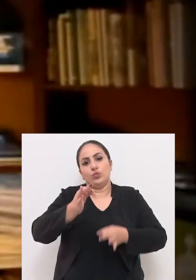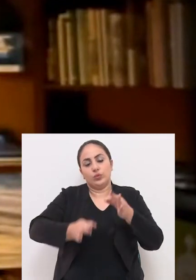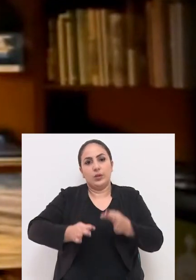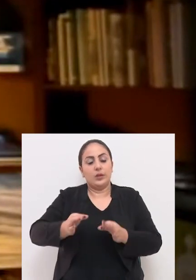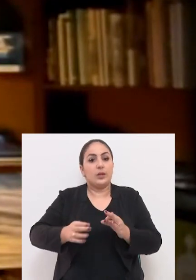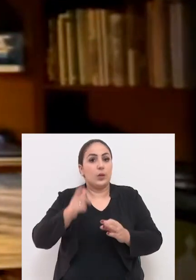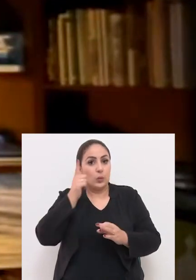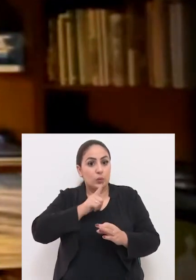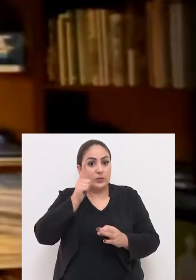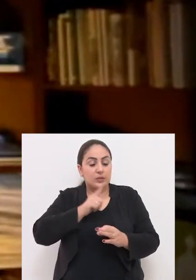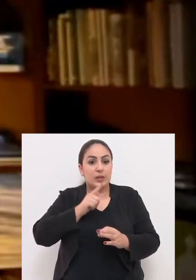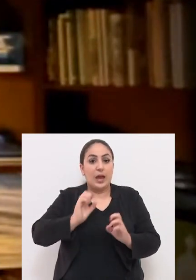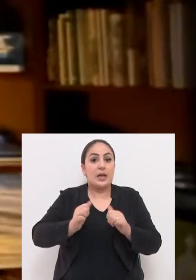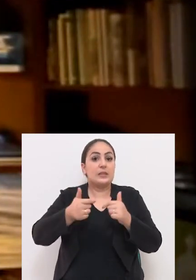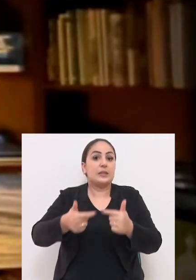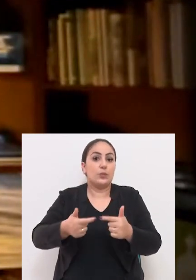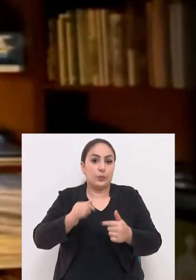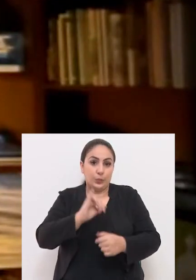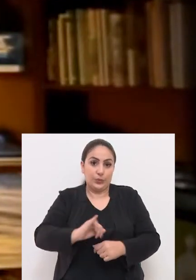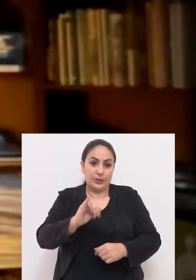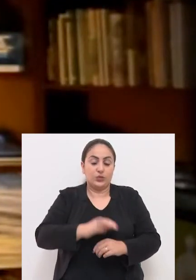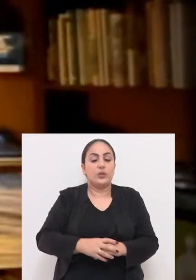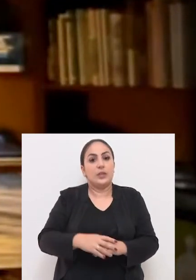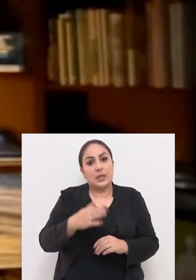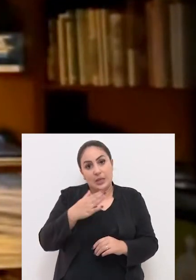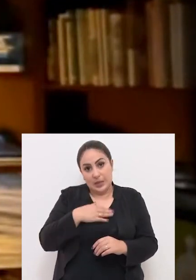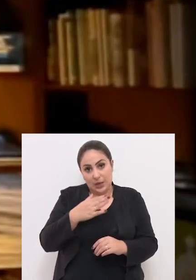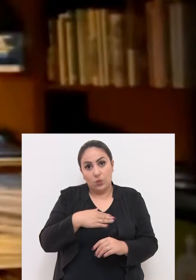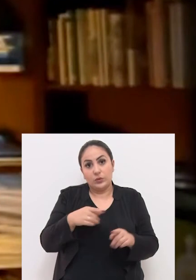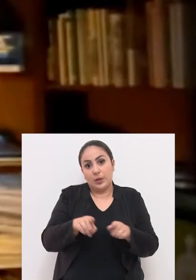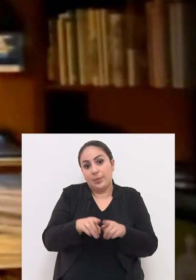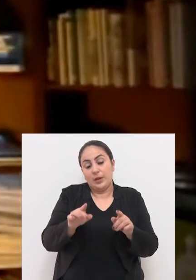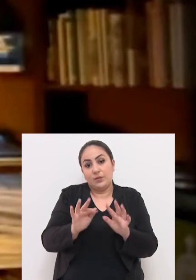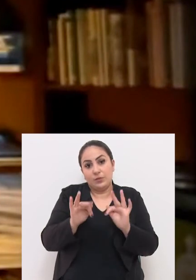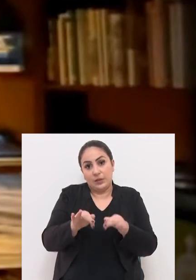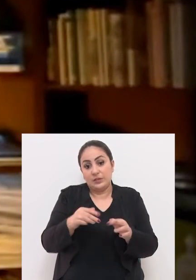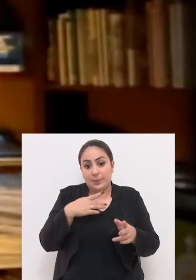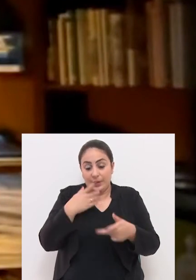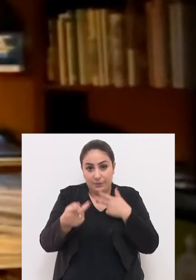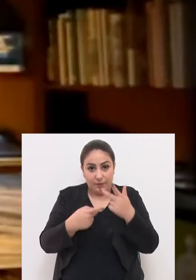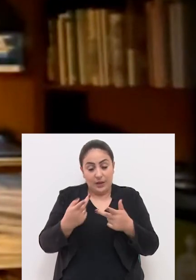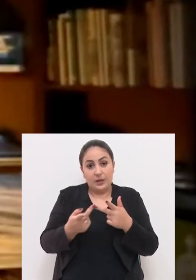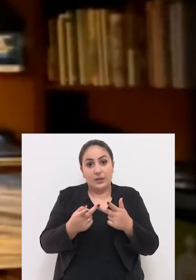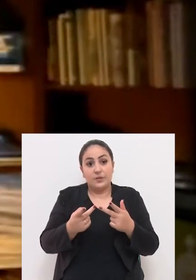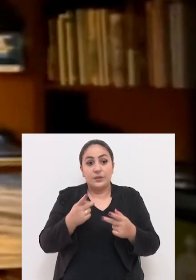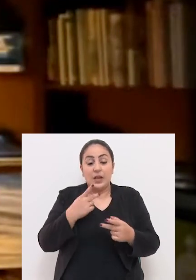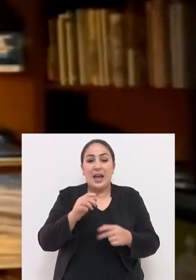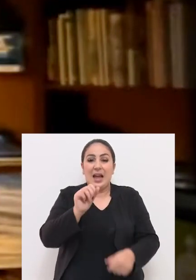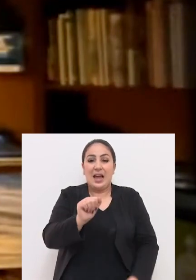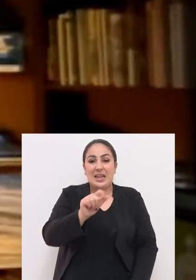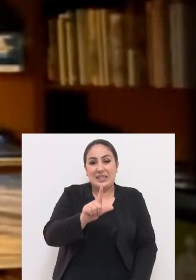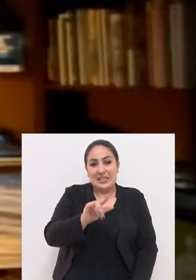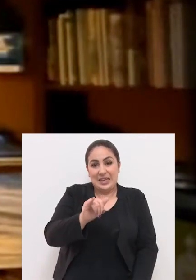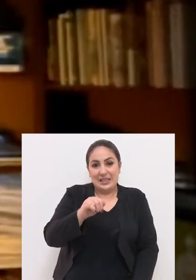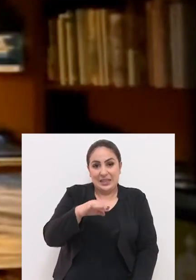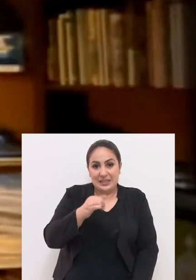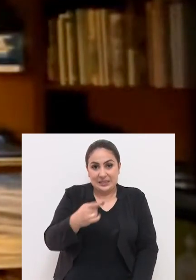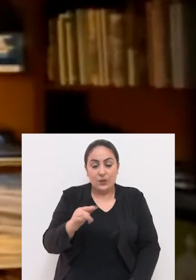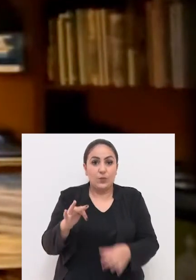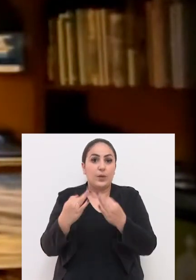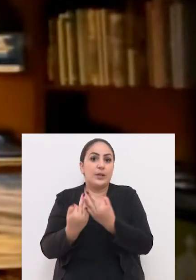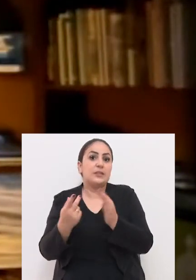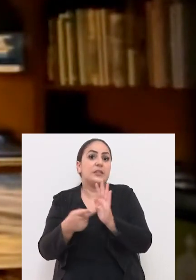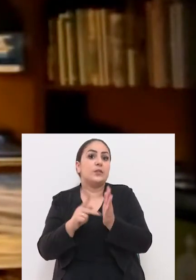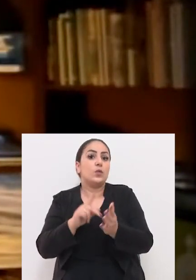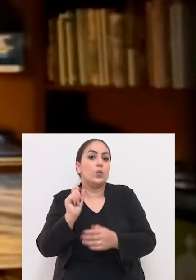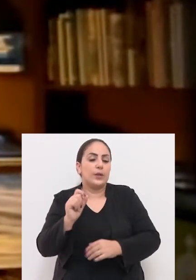do judiciário para que tomem determinadas atitudes. E finalmente eu concluo a minha resposta dizendo que alienação